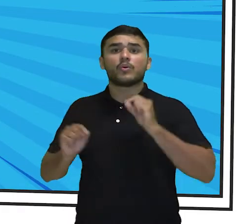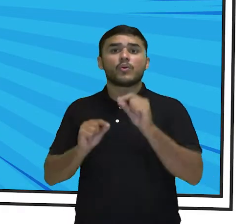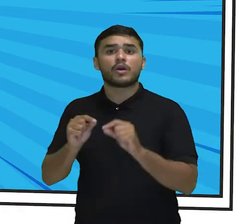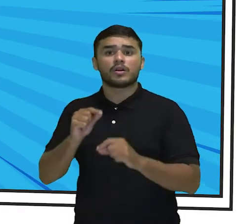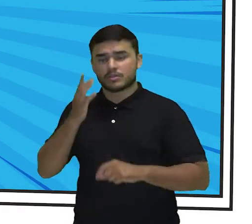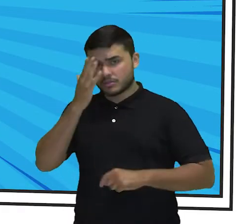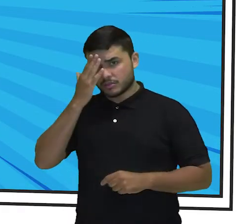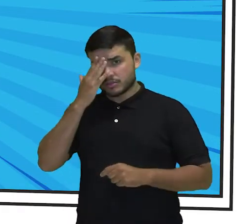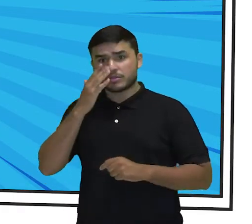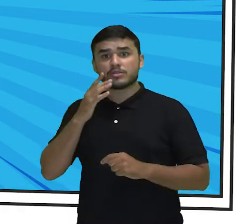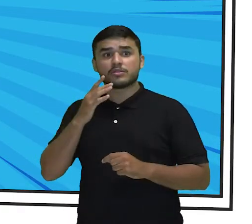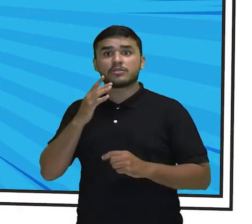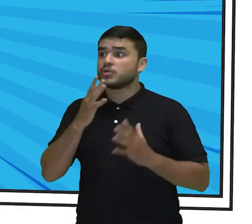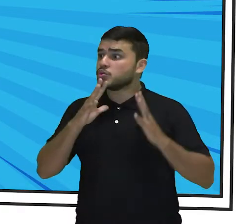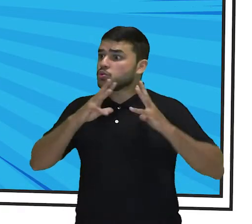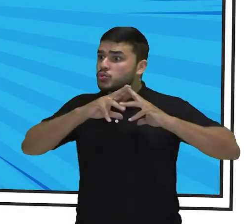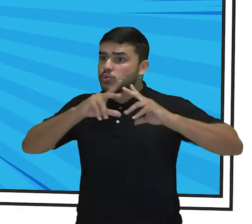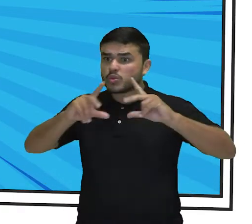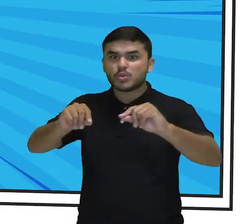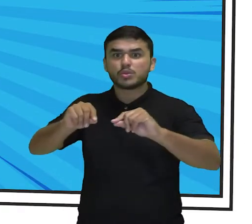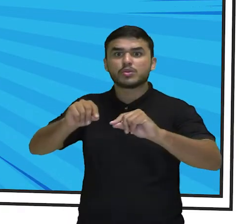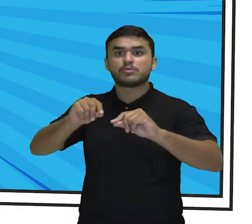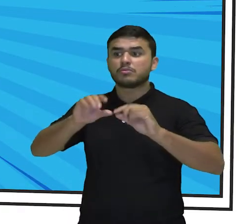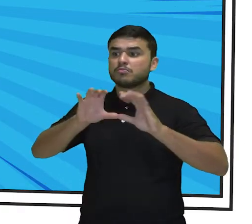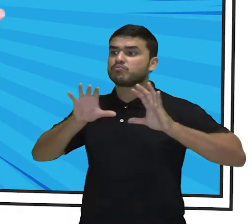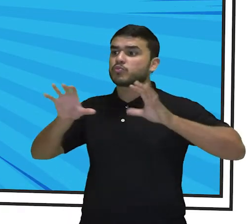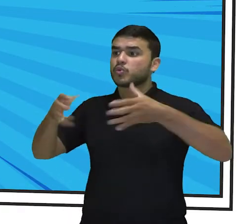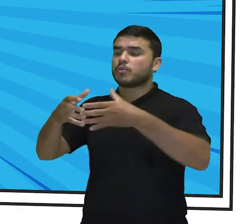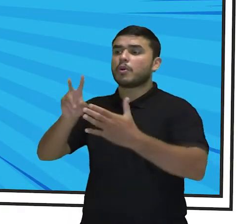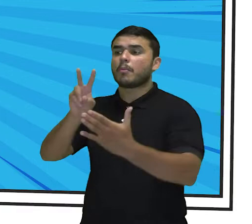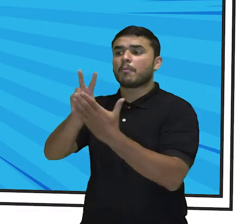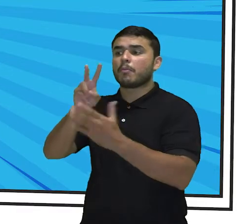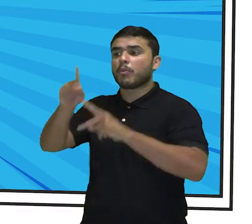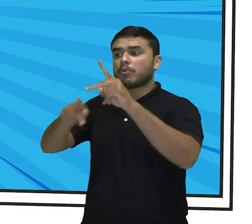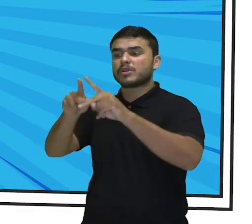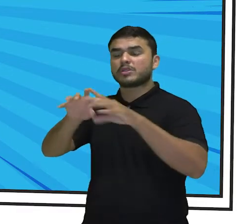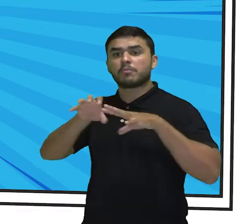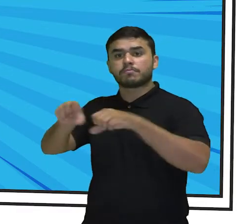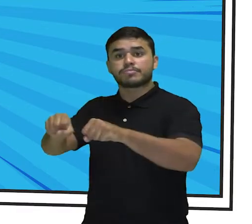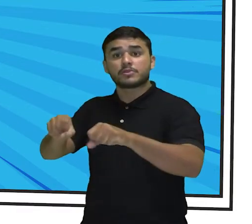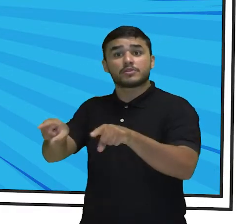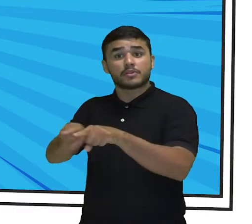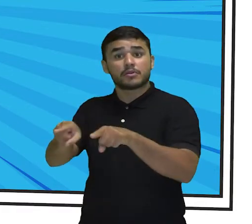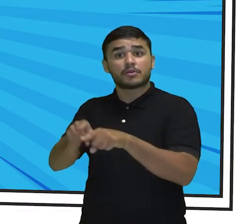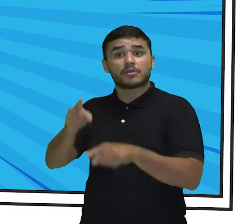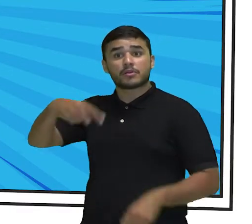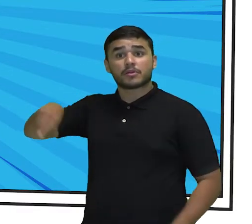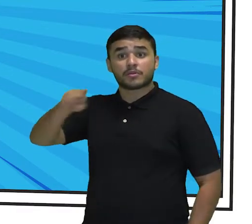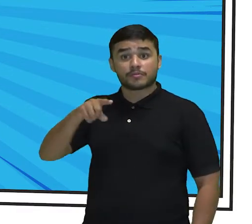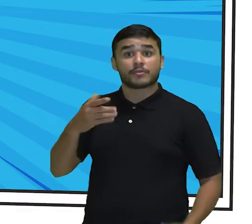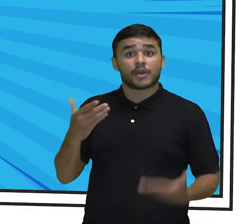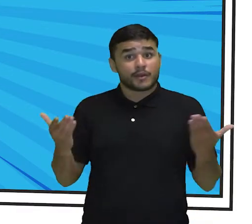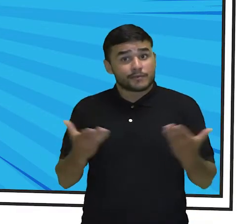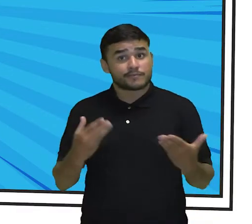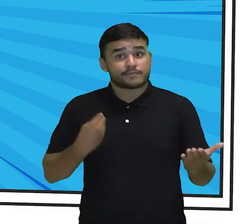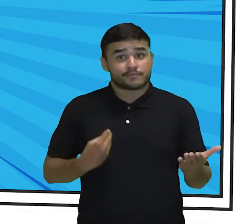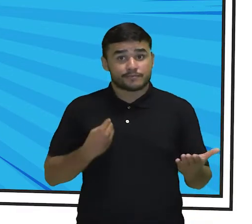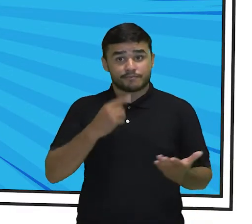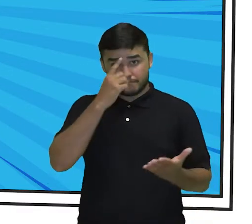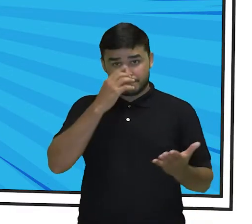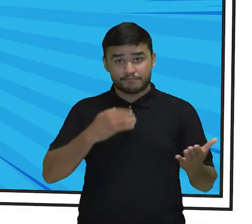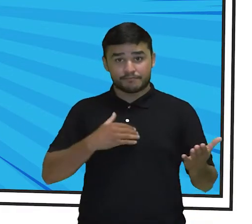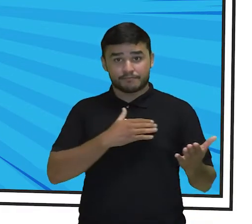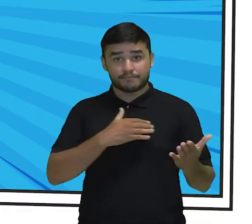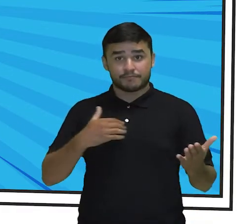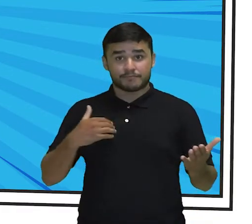é o genocídio. E isso deu certo. Estamos aqui em nome do Pai, do Filho, do Espírito